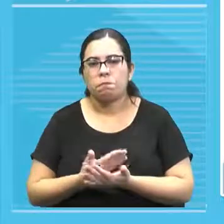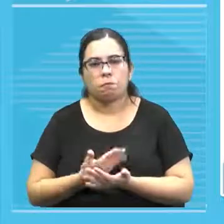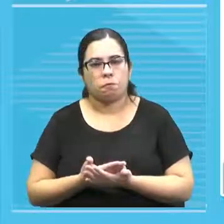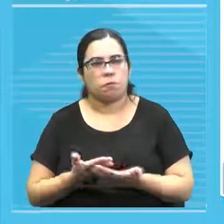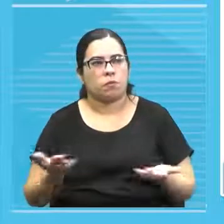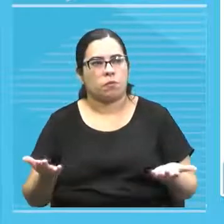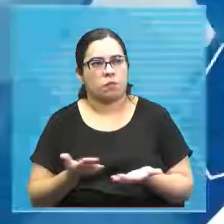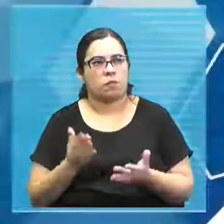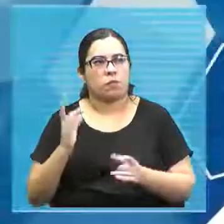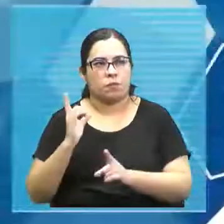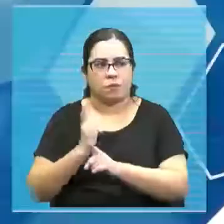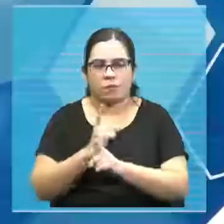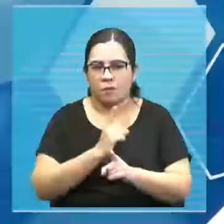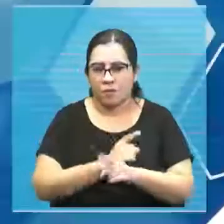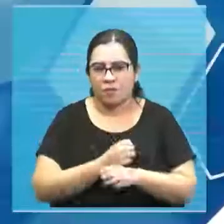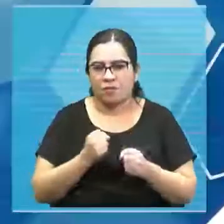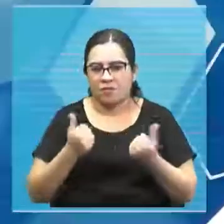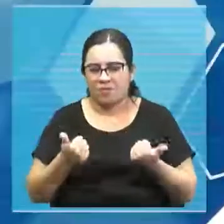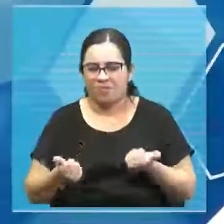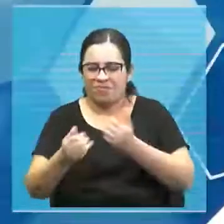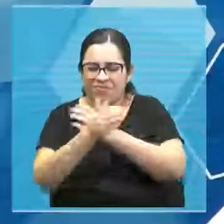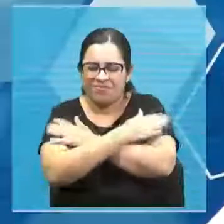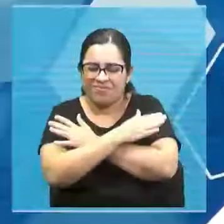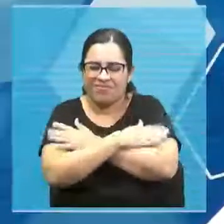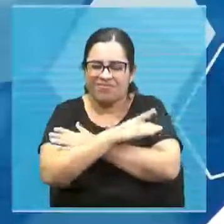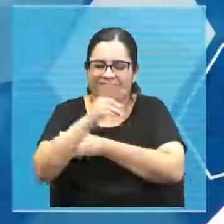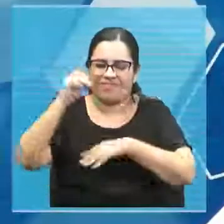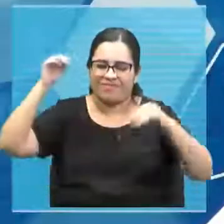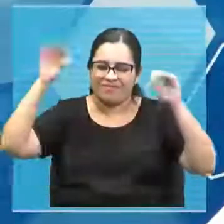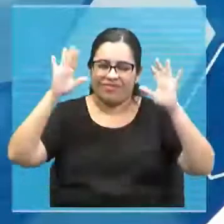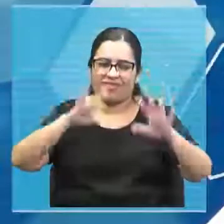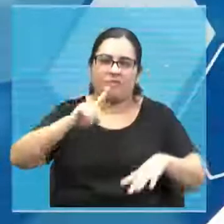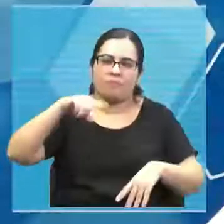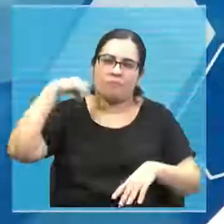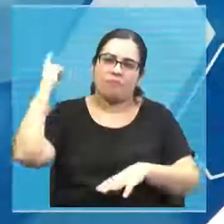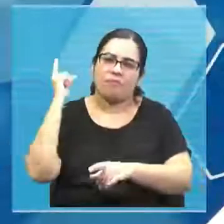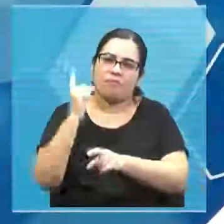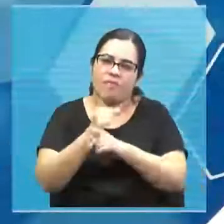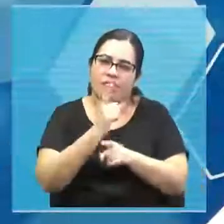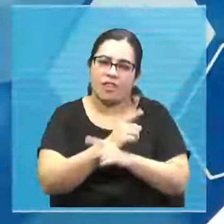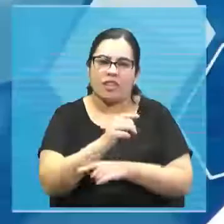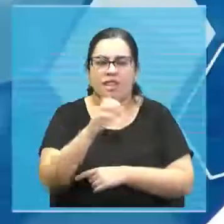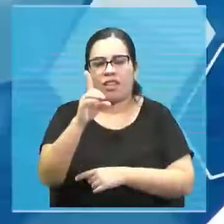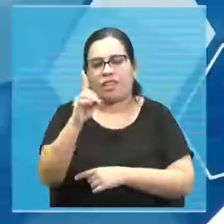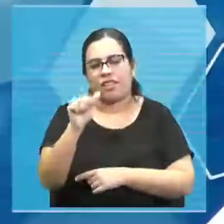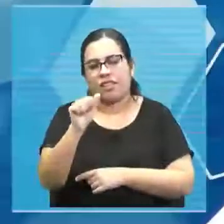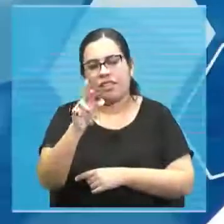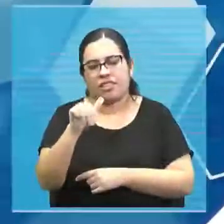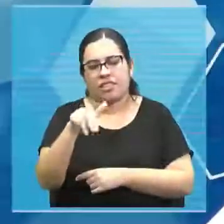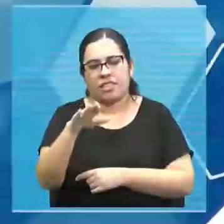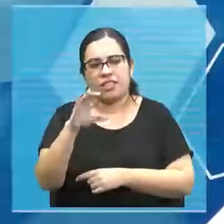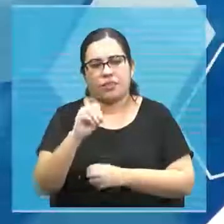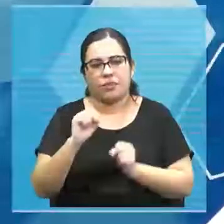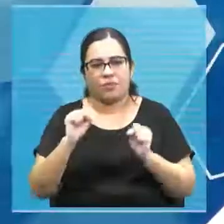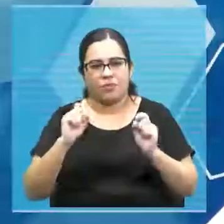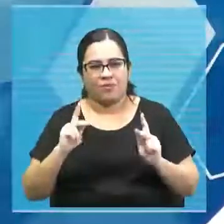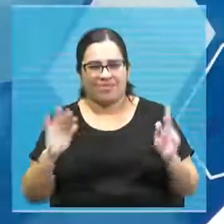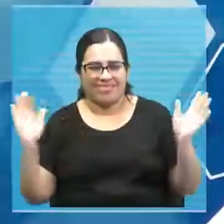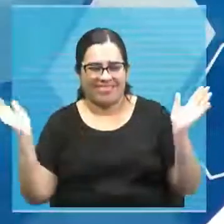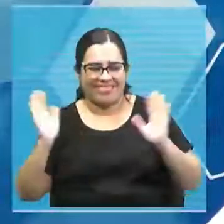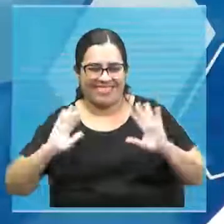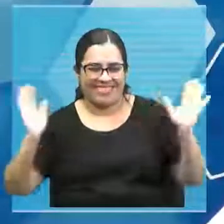encontro por aqui Um grande abraço fique com Deus na próxima aula vocês voltam com o mestre Adriano Ramalho